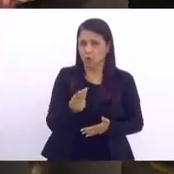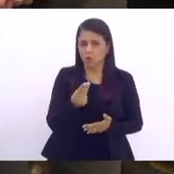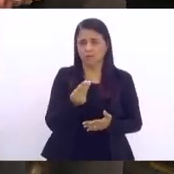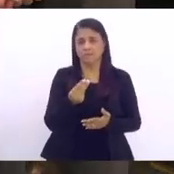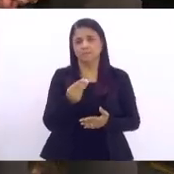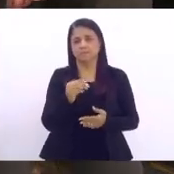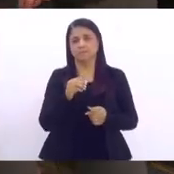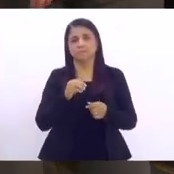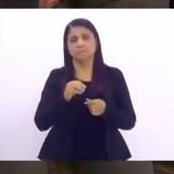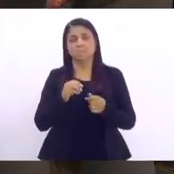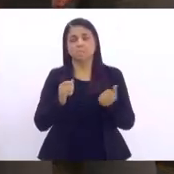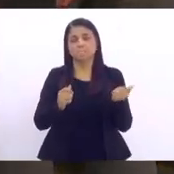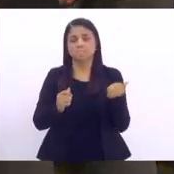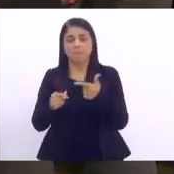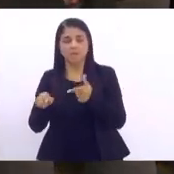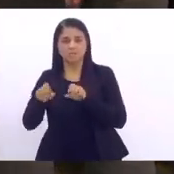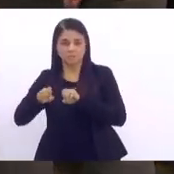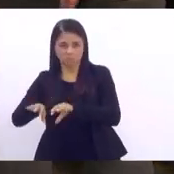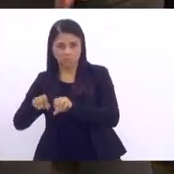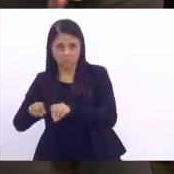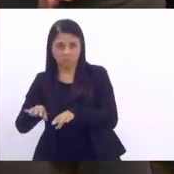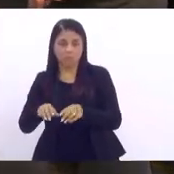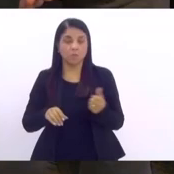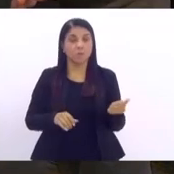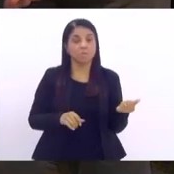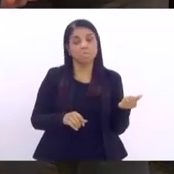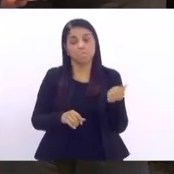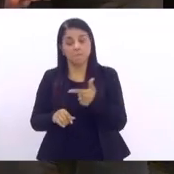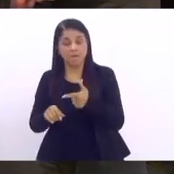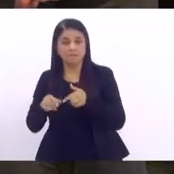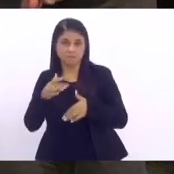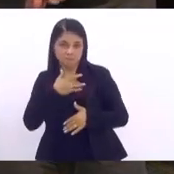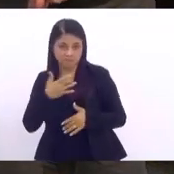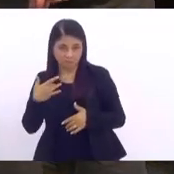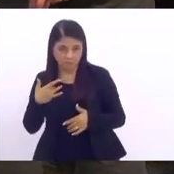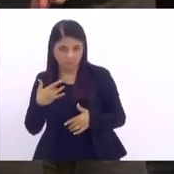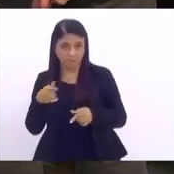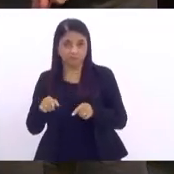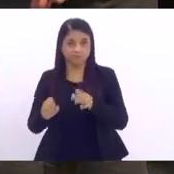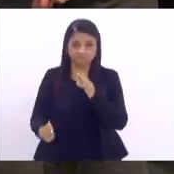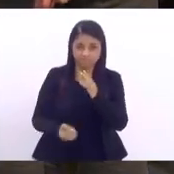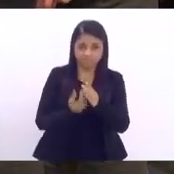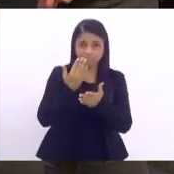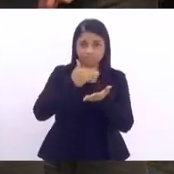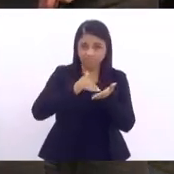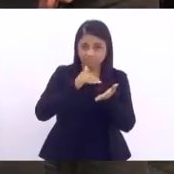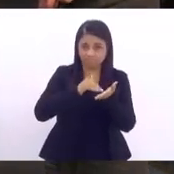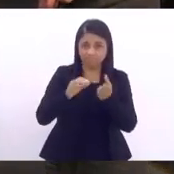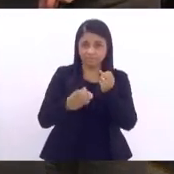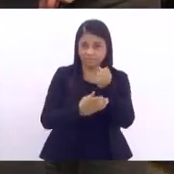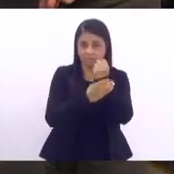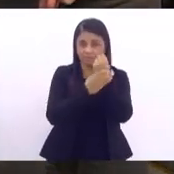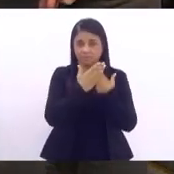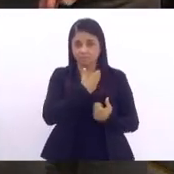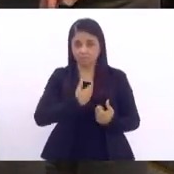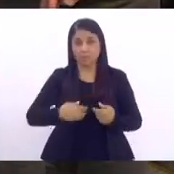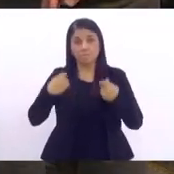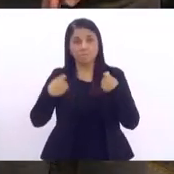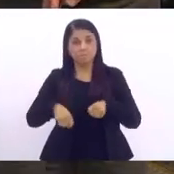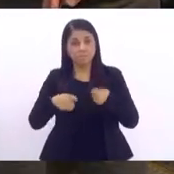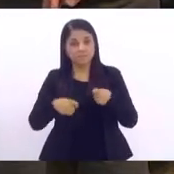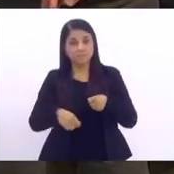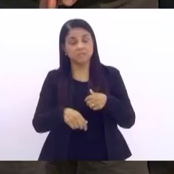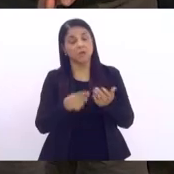saúde. Então, no entanto, a recriação da Secretaria de Segurança Pública precisa trazer esse compromisso do governo